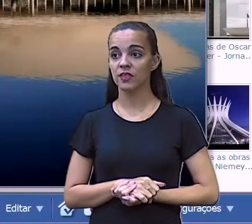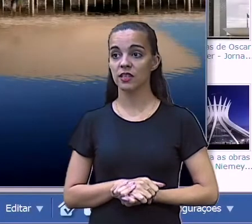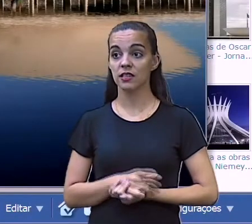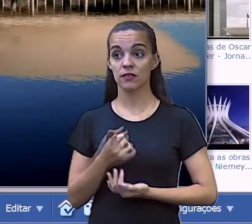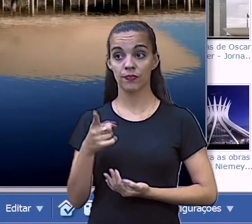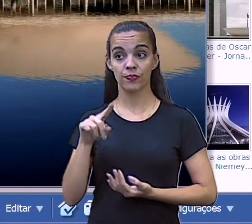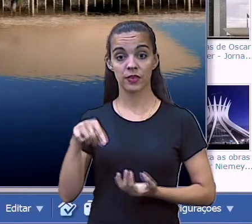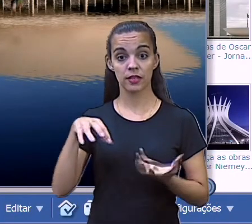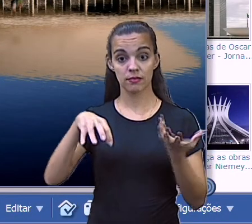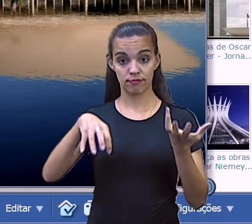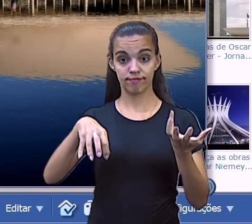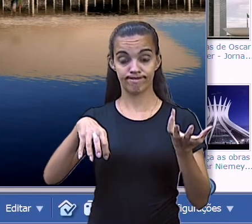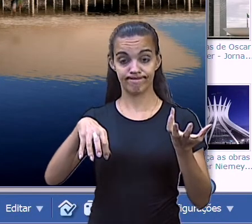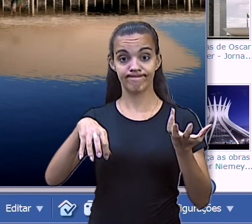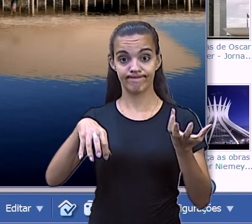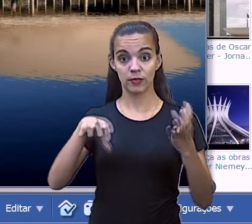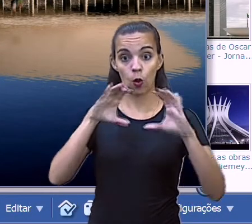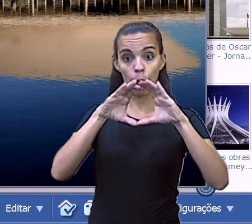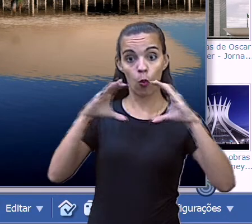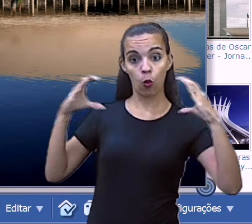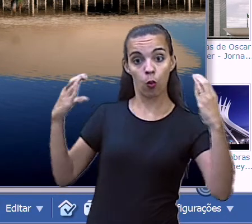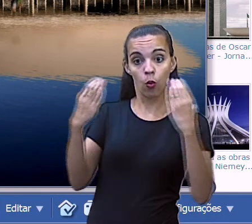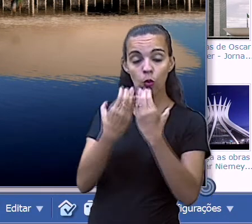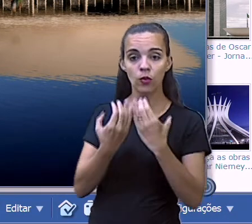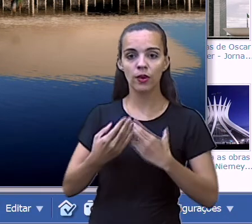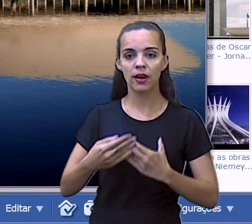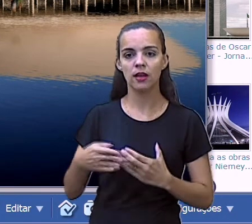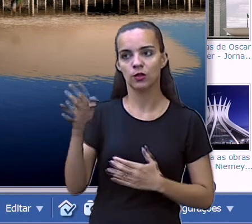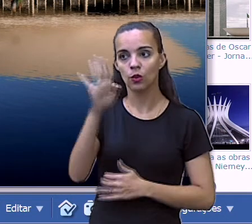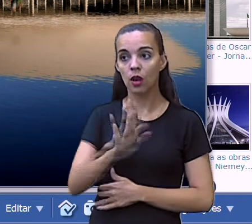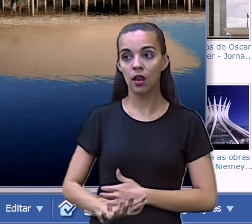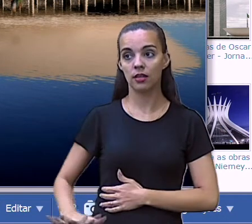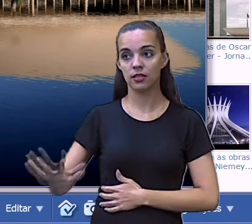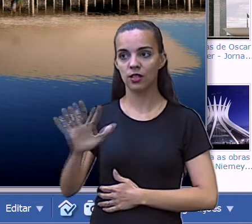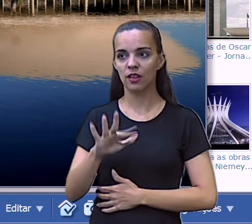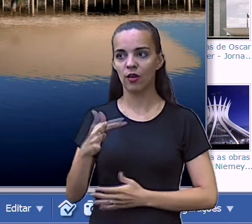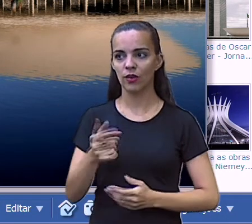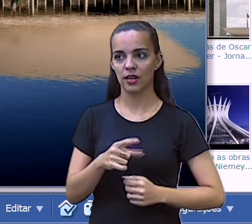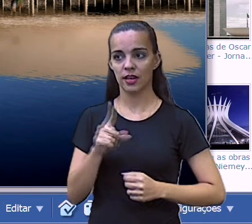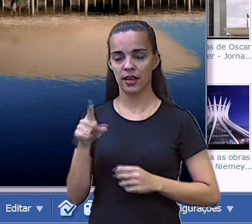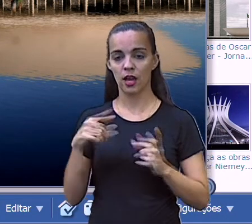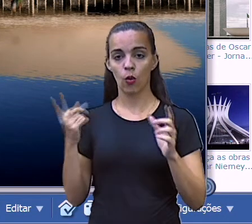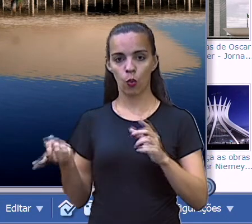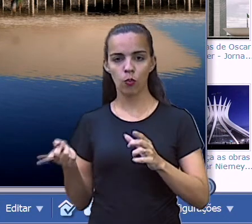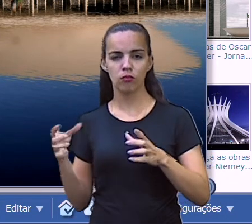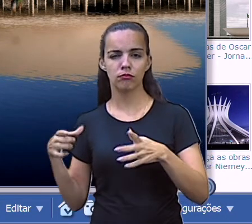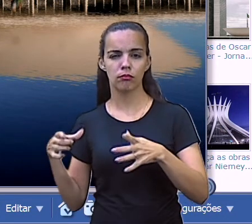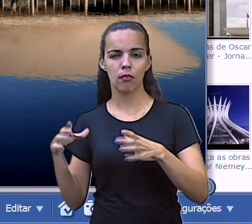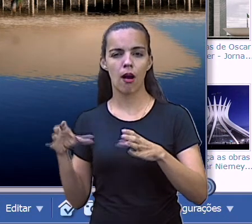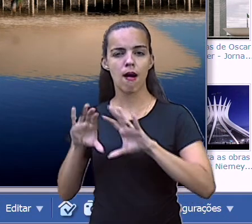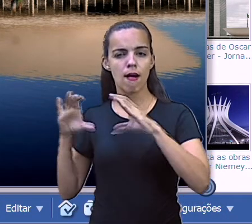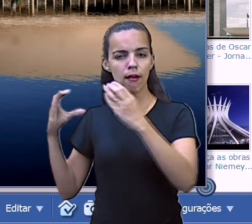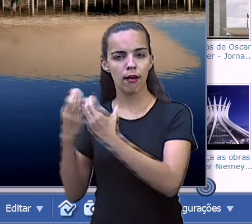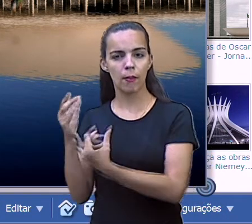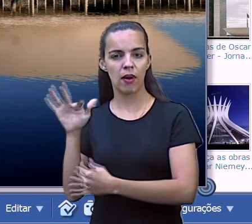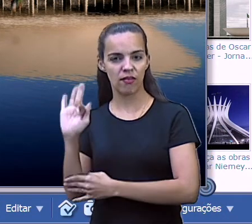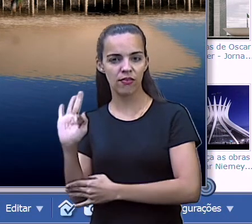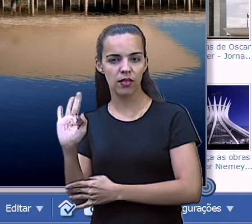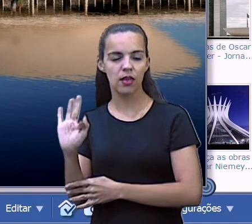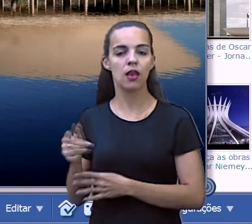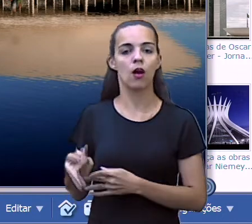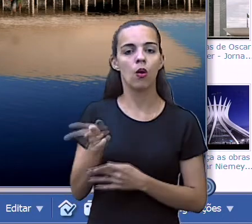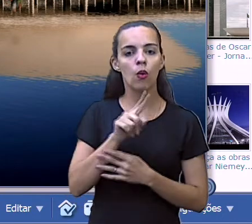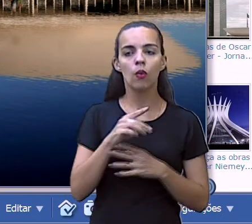Nós temos o Congresso Nacional, com o Senado e a Câmara Federal, o Espelho